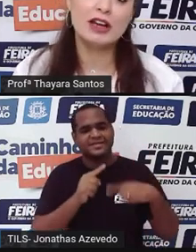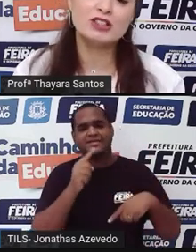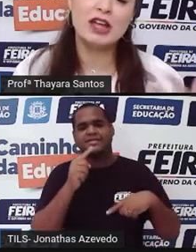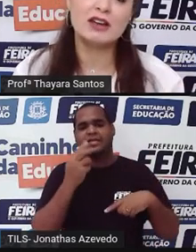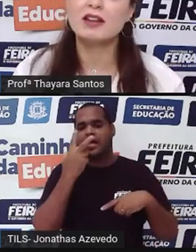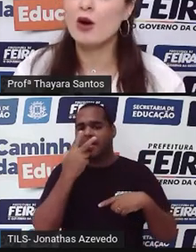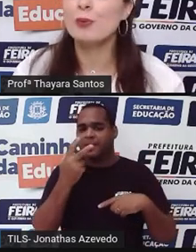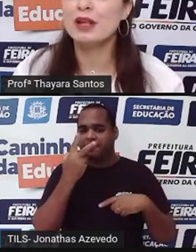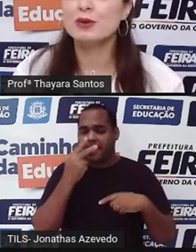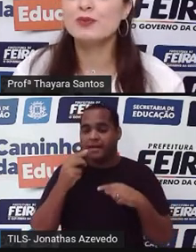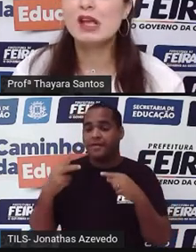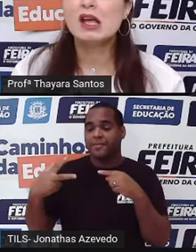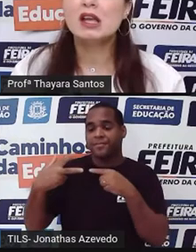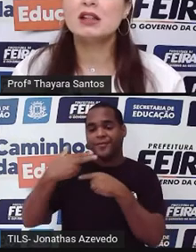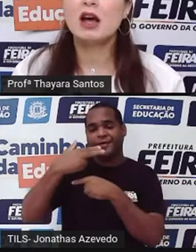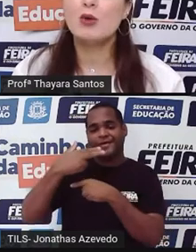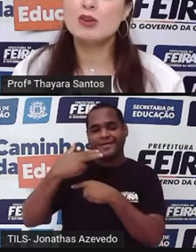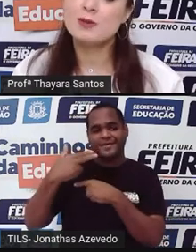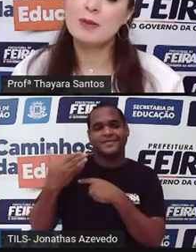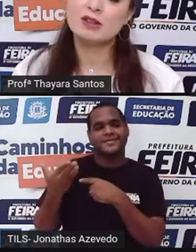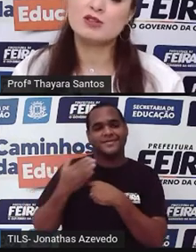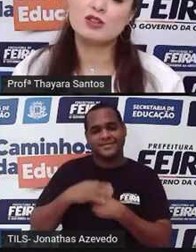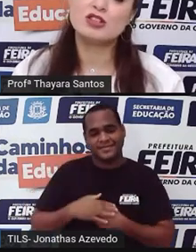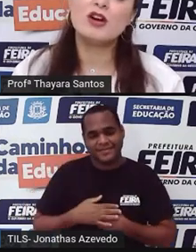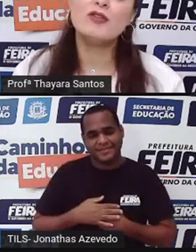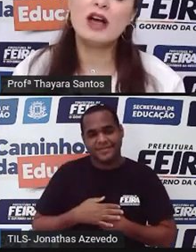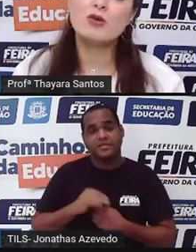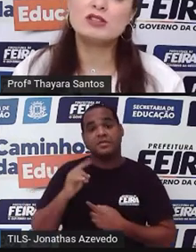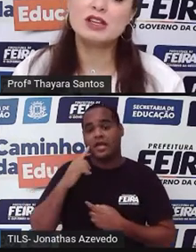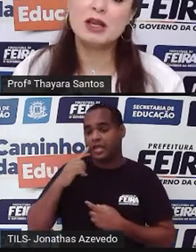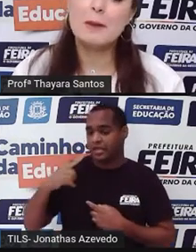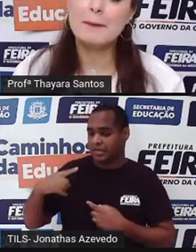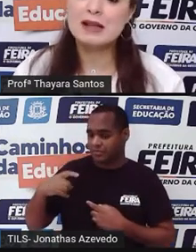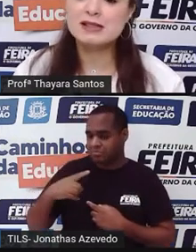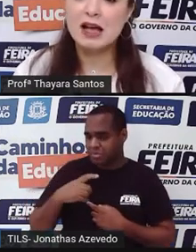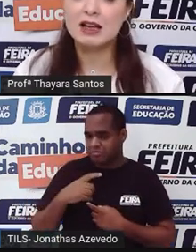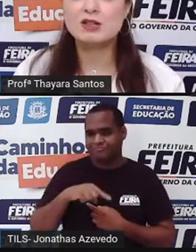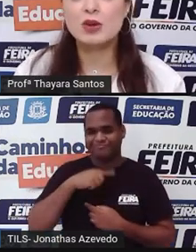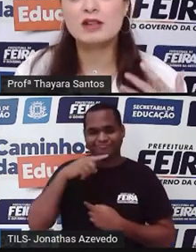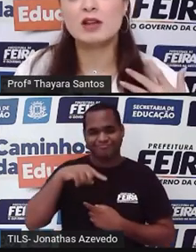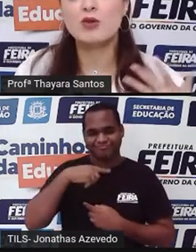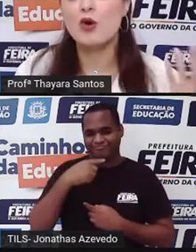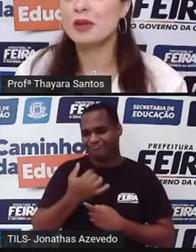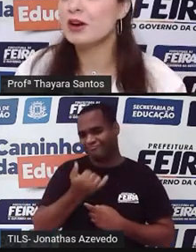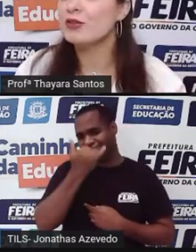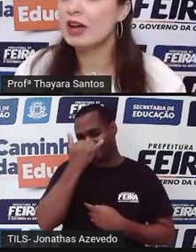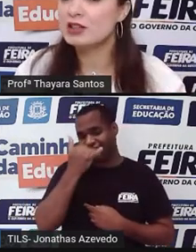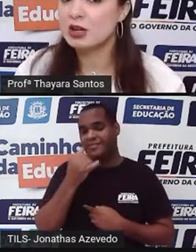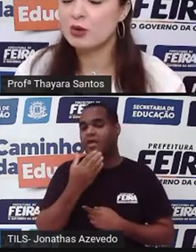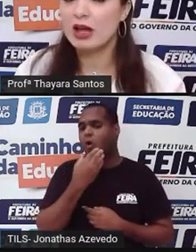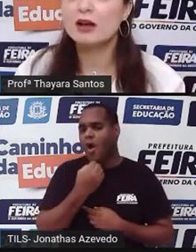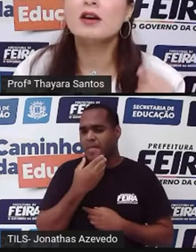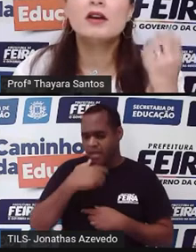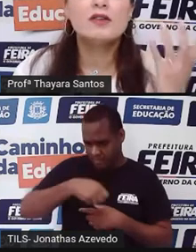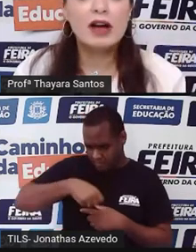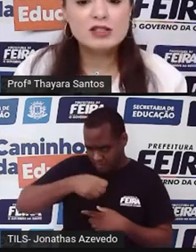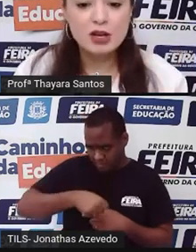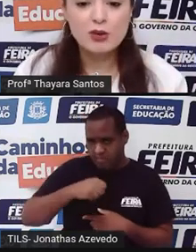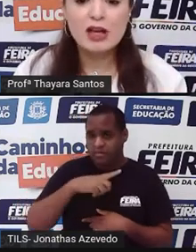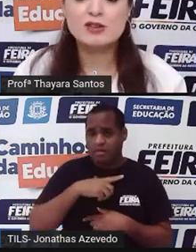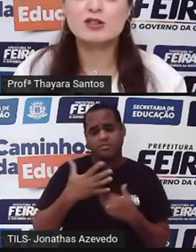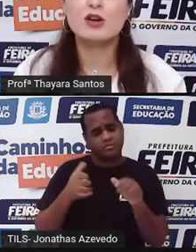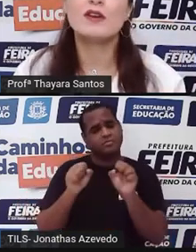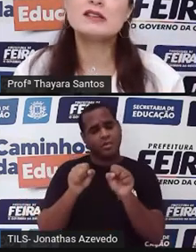vai tentar vai estar interrompido então o espermatozóide não vai conseguir passar o que o homem não vai ajacular